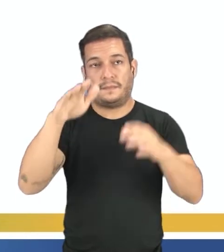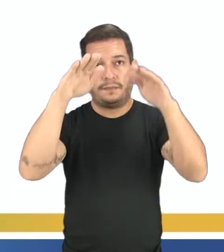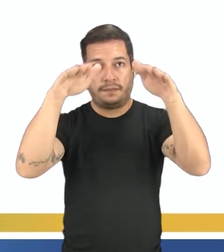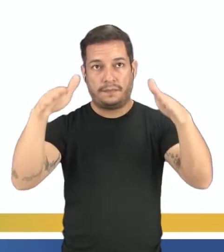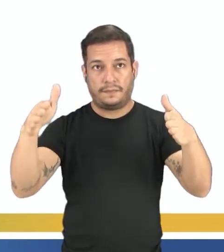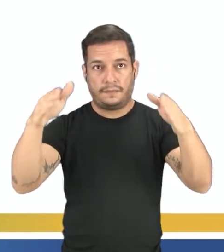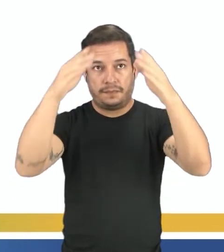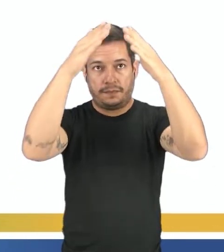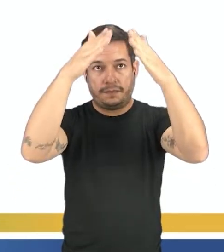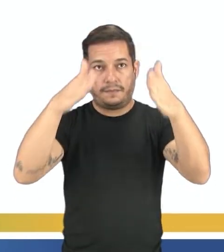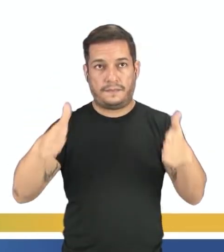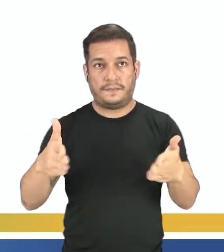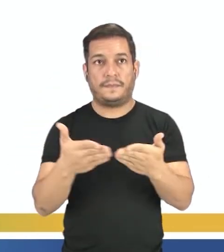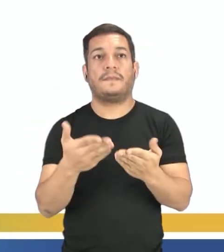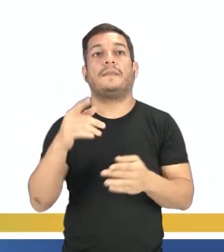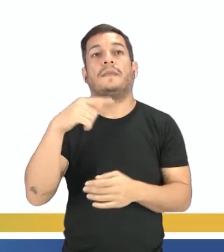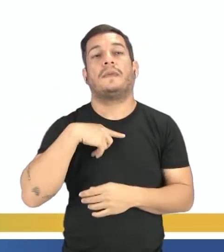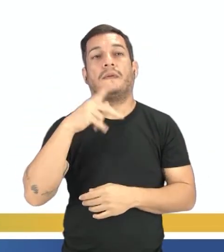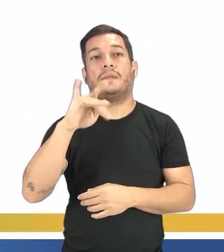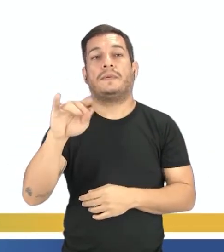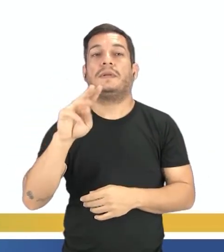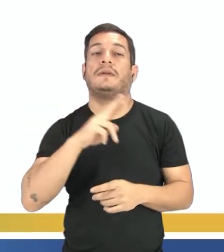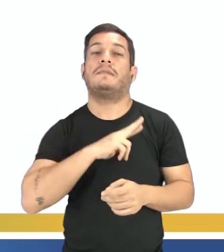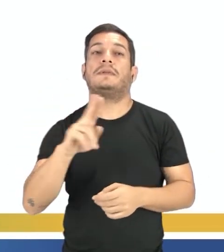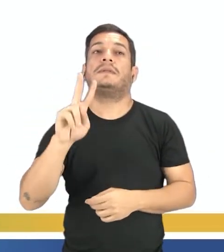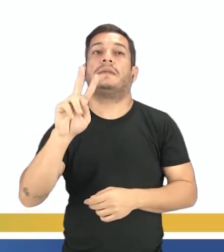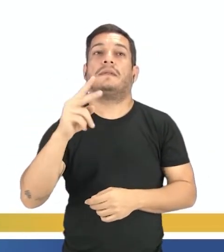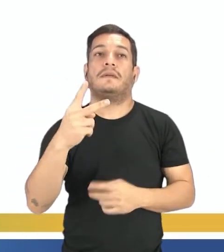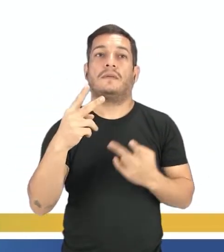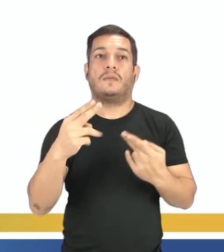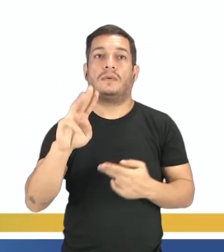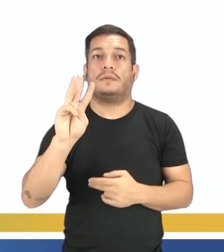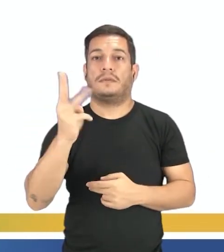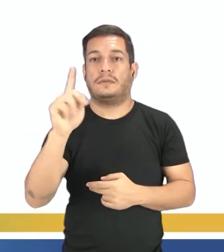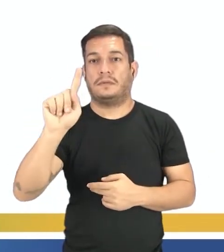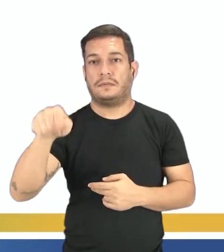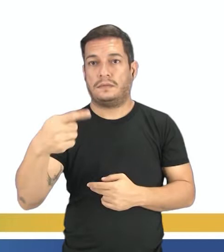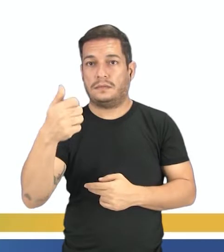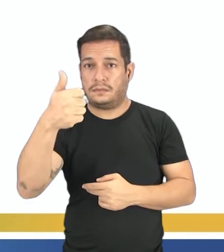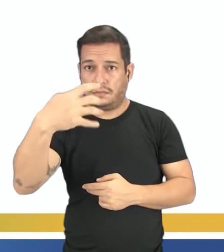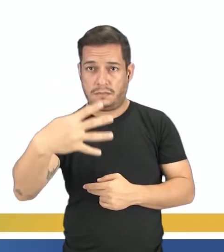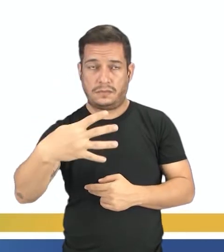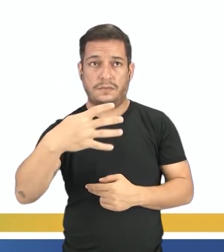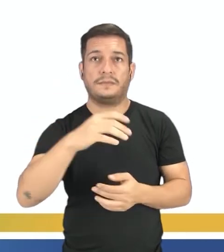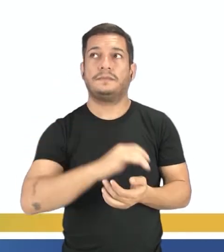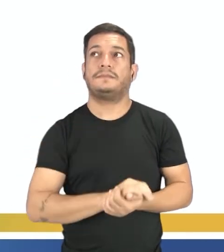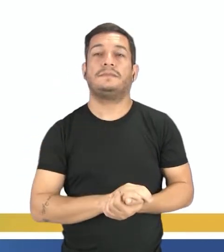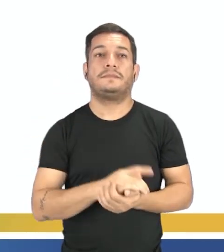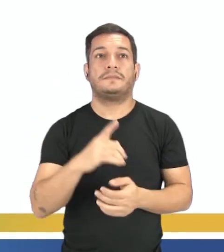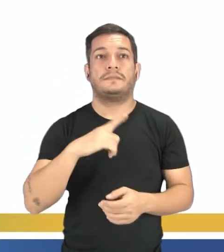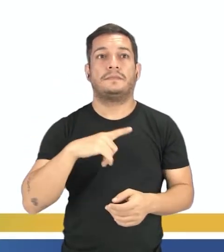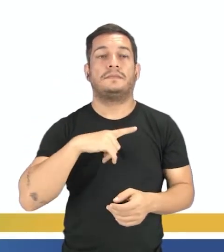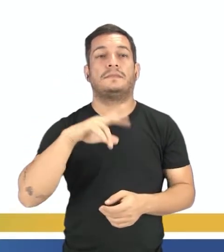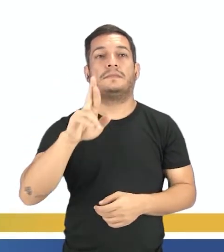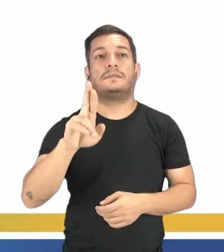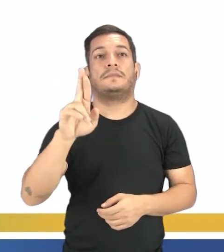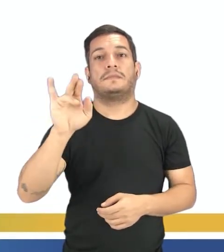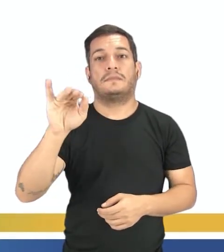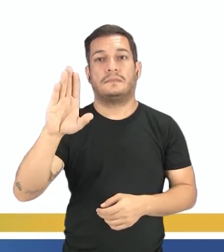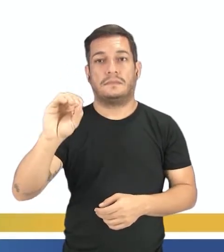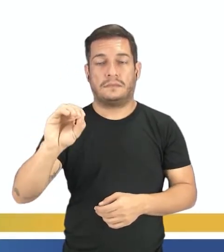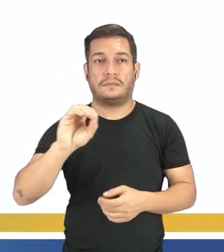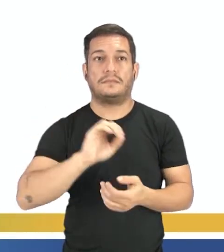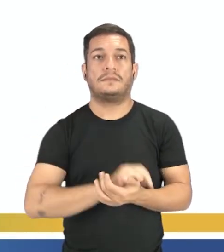lateral, o π representa na nossa letra grega, que é igual a 3,14, e o nosso R representa o